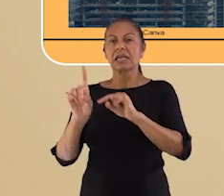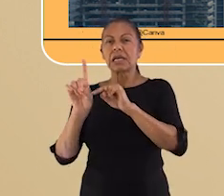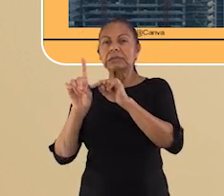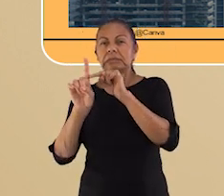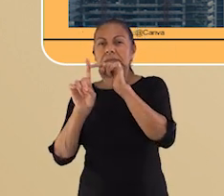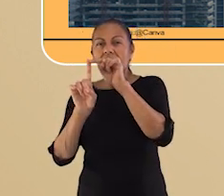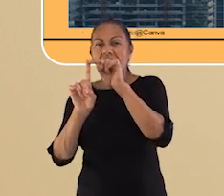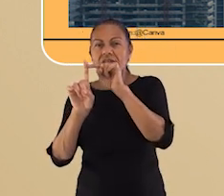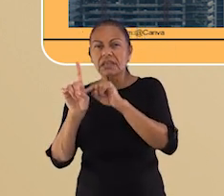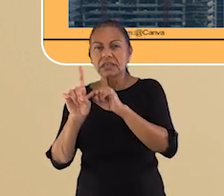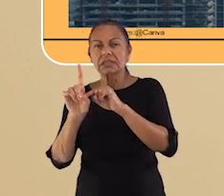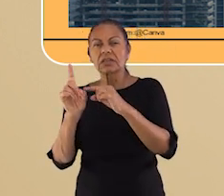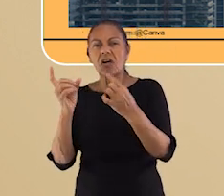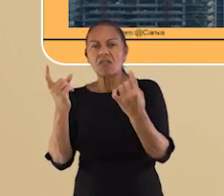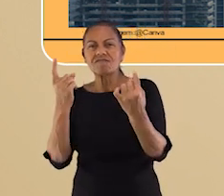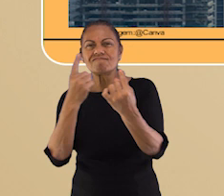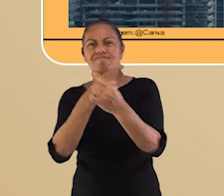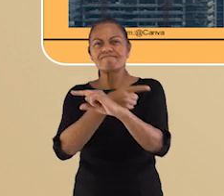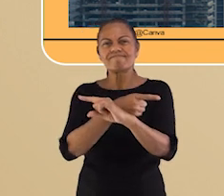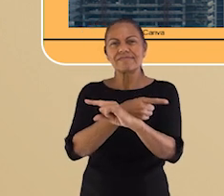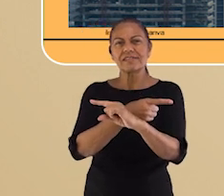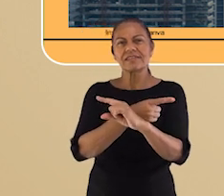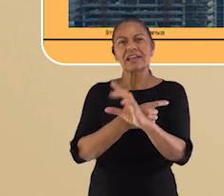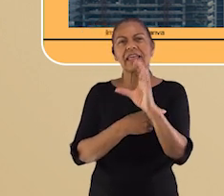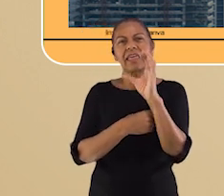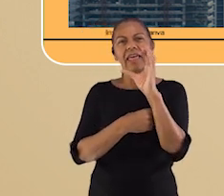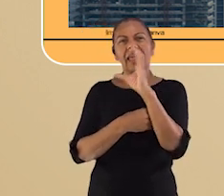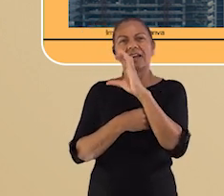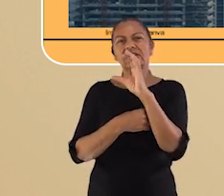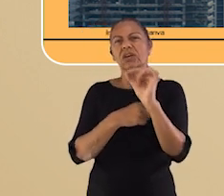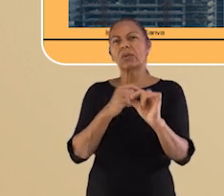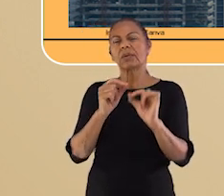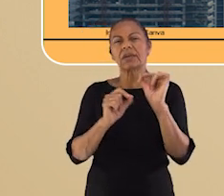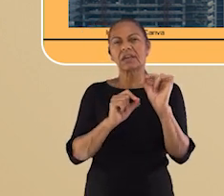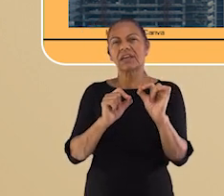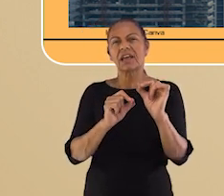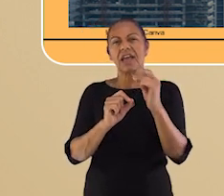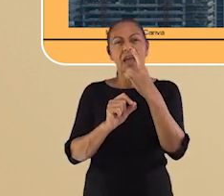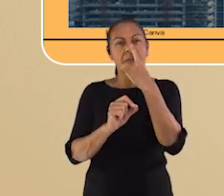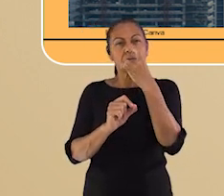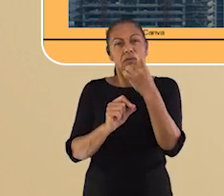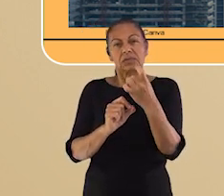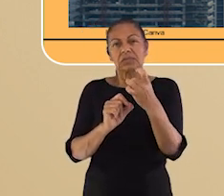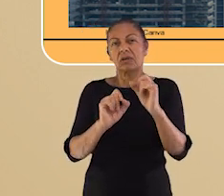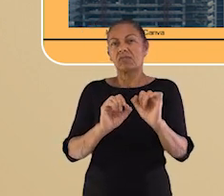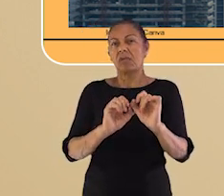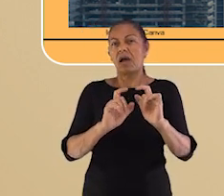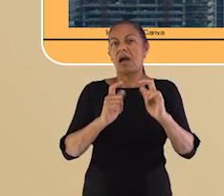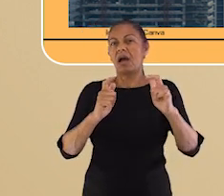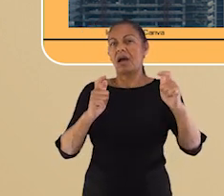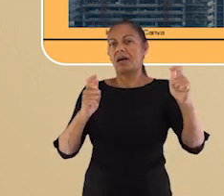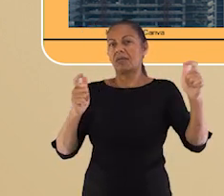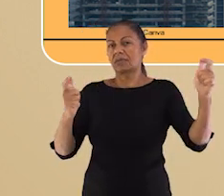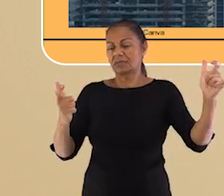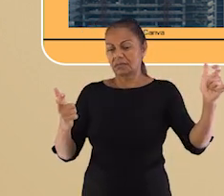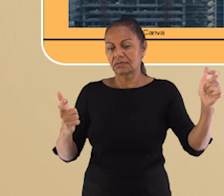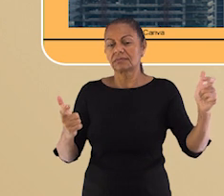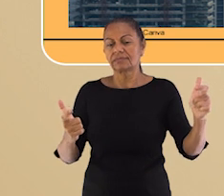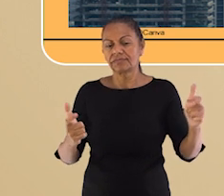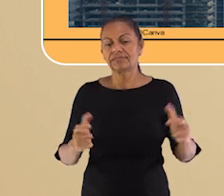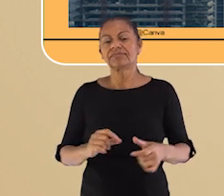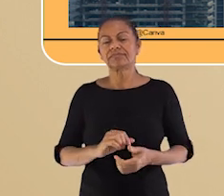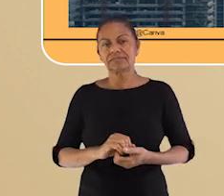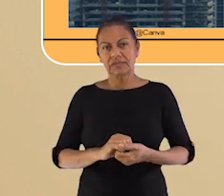do ar fica ainda mais forte, pois uma das características desse fenômeno é potencializar a